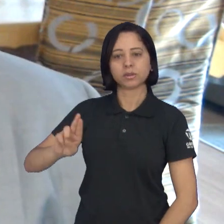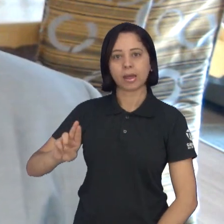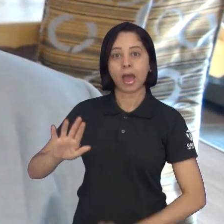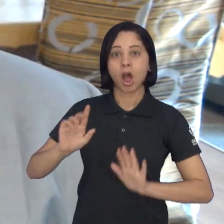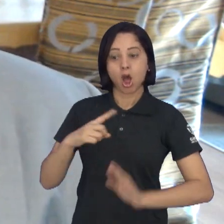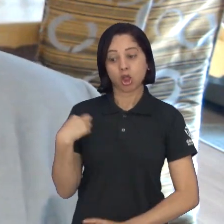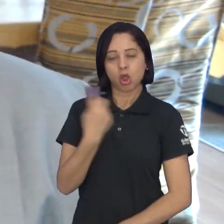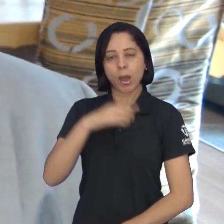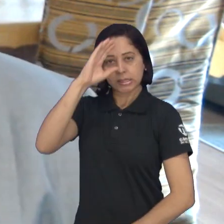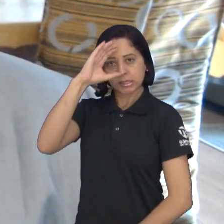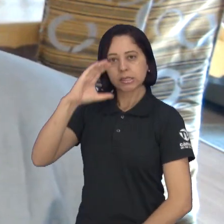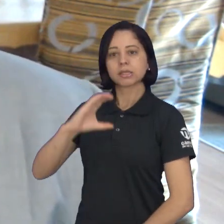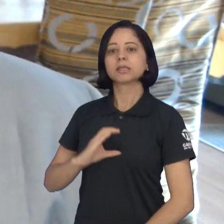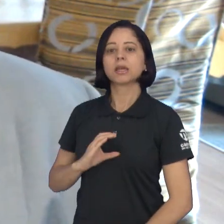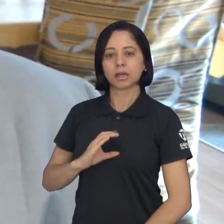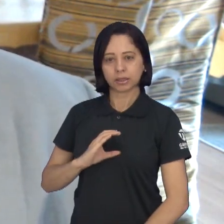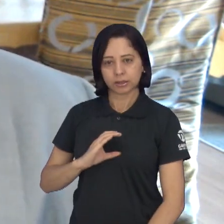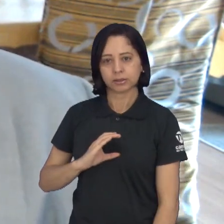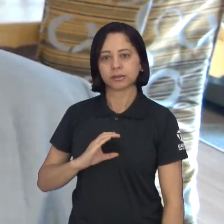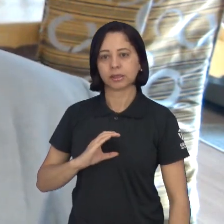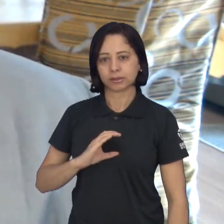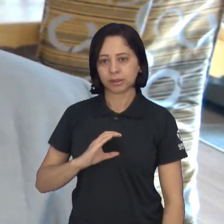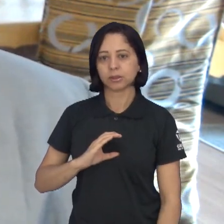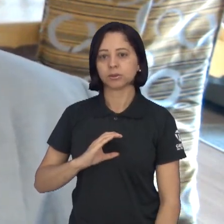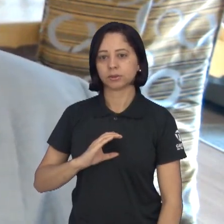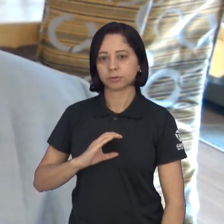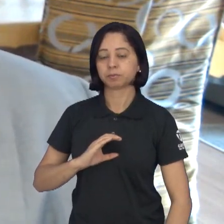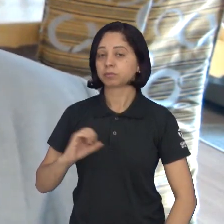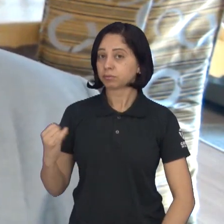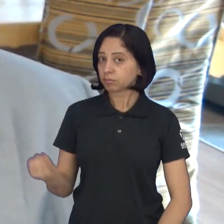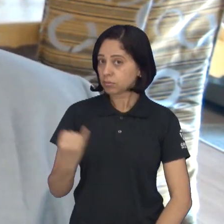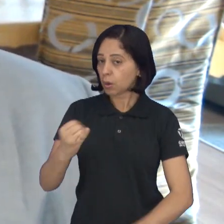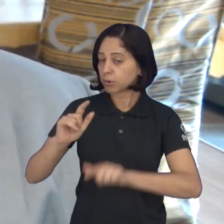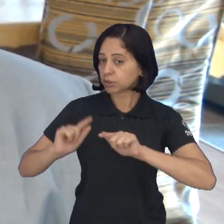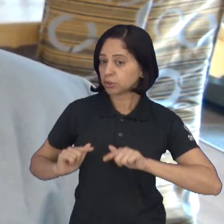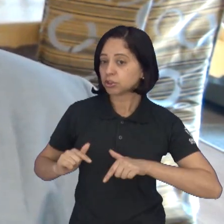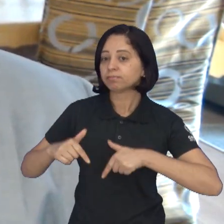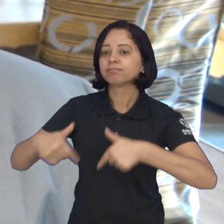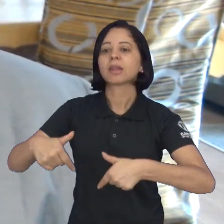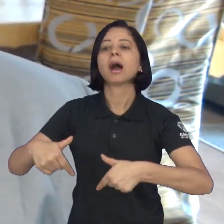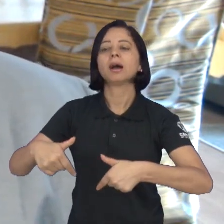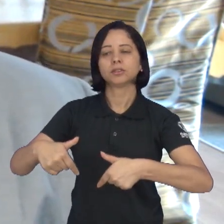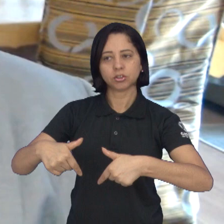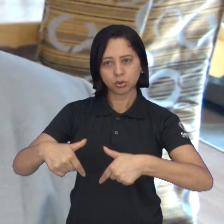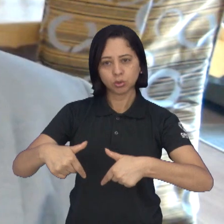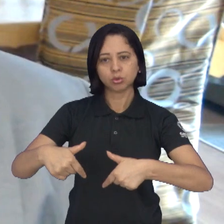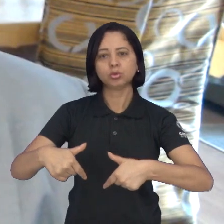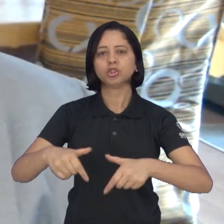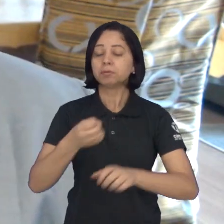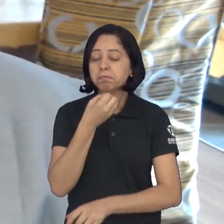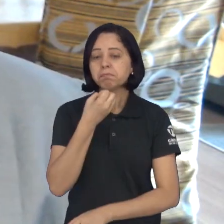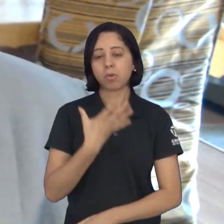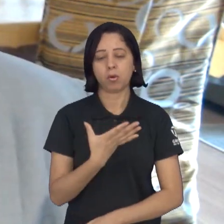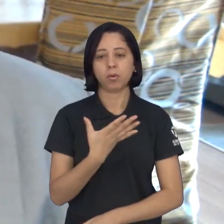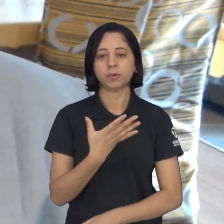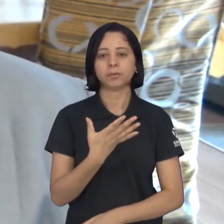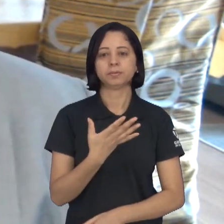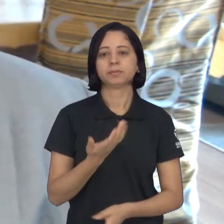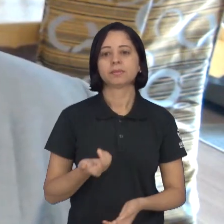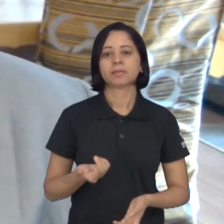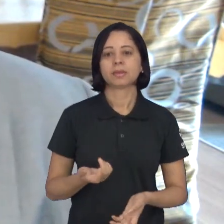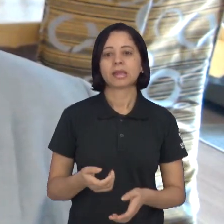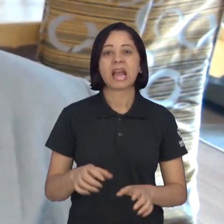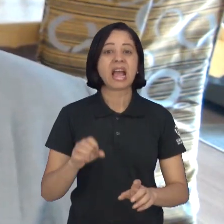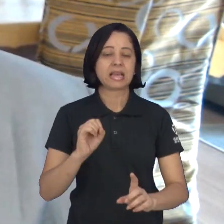cidadãos, é essencial a gente agir como boas pessoas médias. Ou seja, um